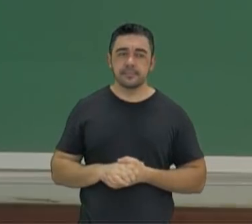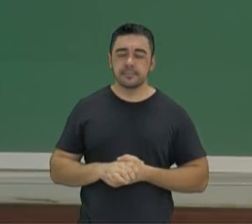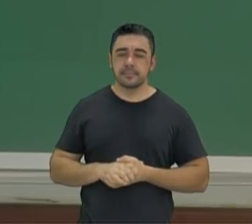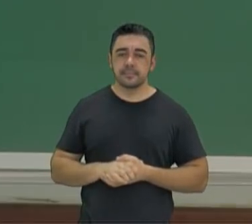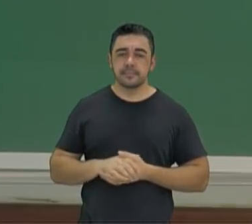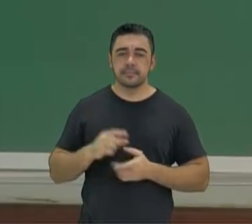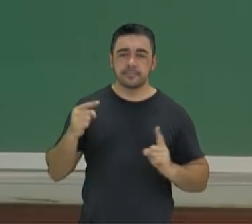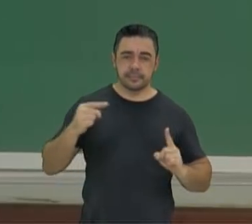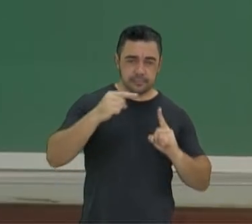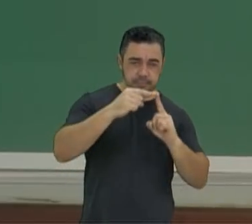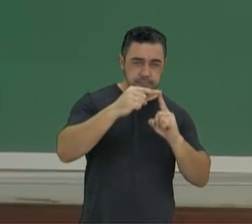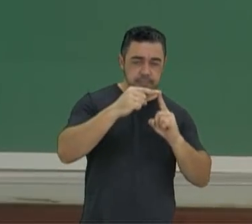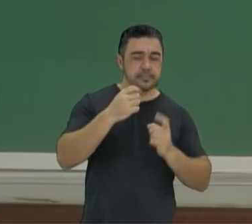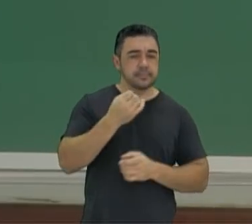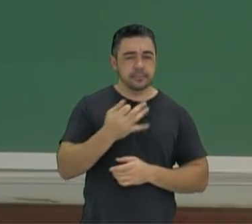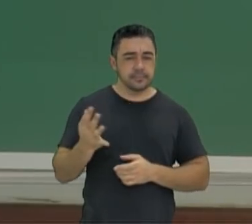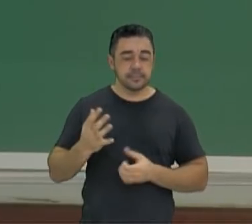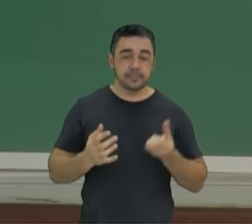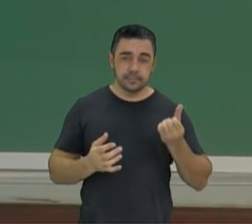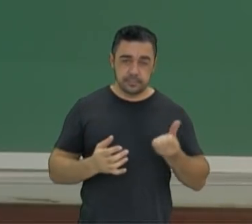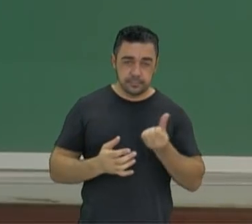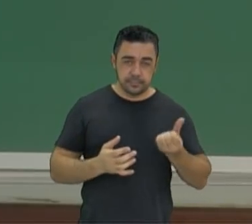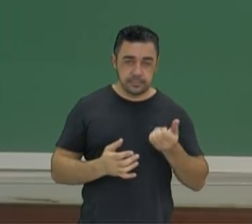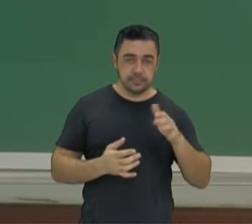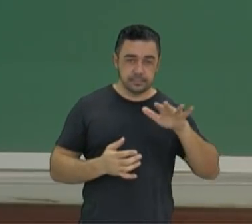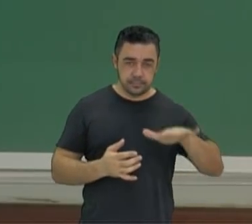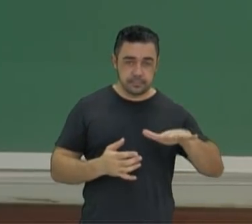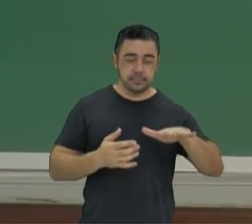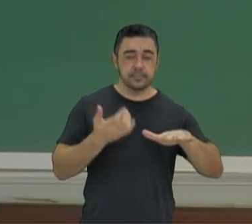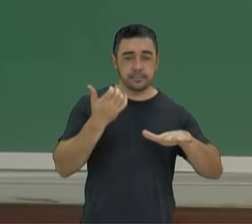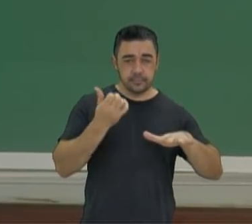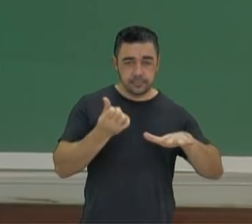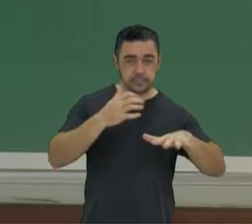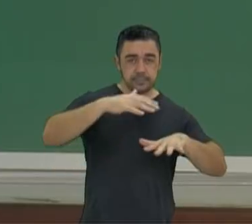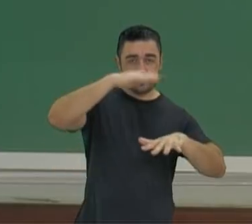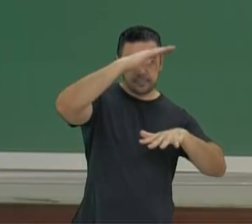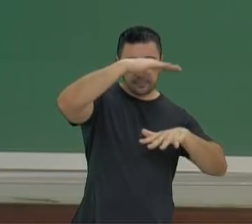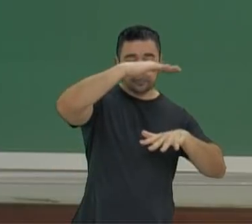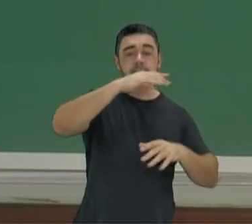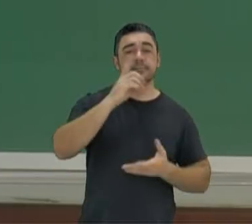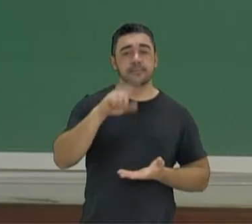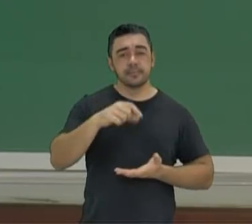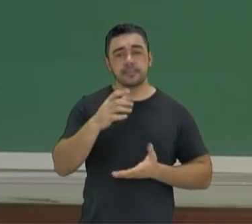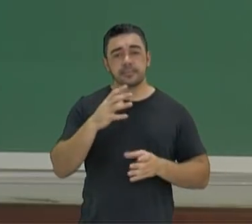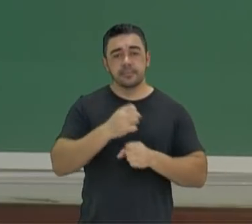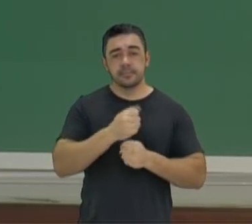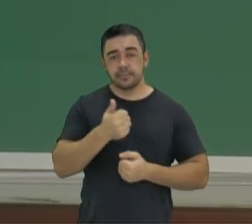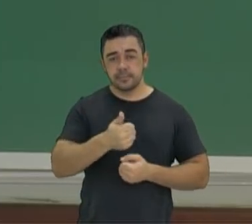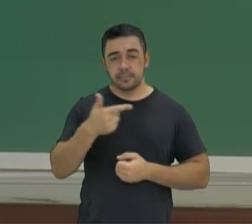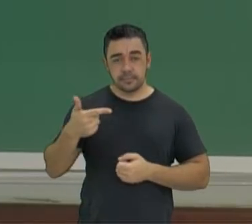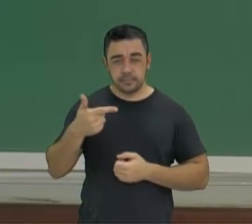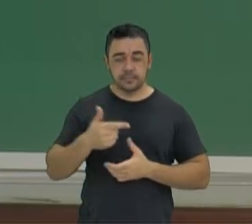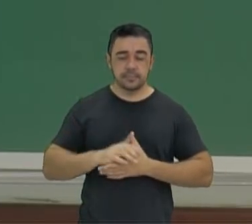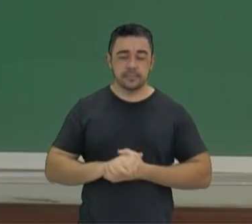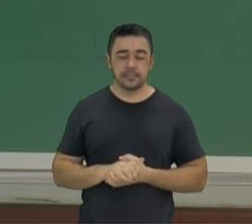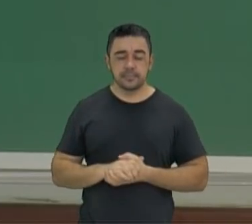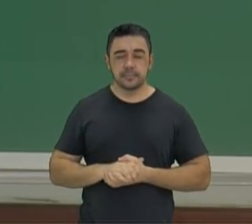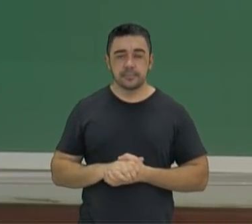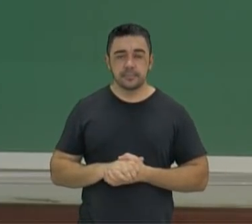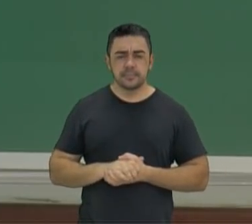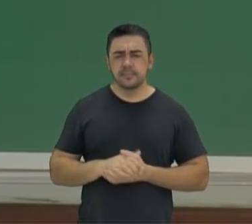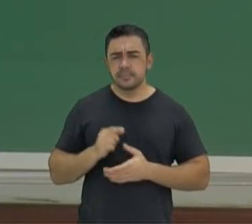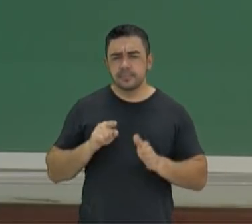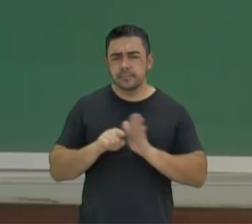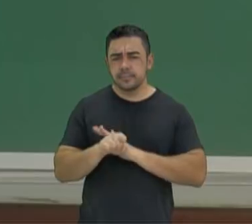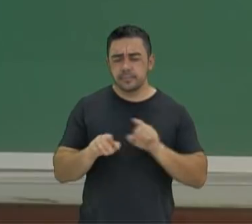2. Vértices, 6 vértices, com mais 6 vértices, 12 vértices. Tudo bem? E